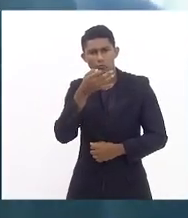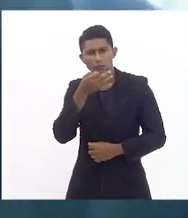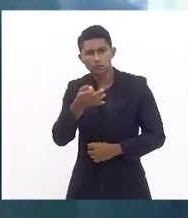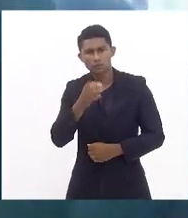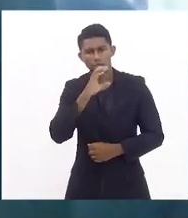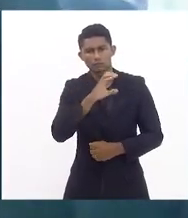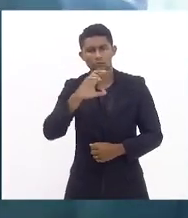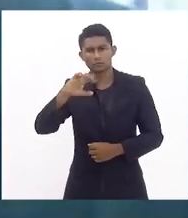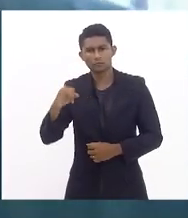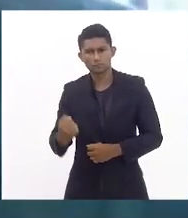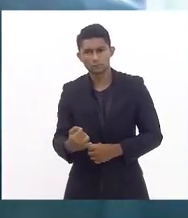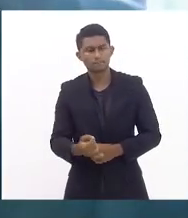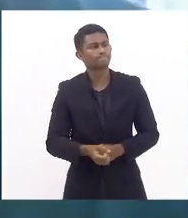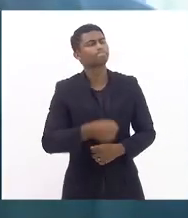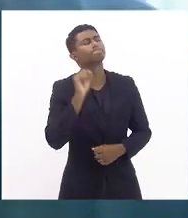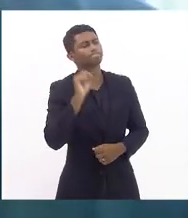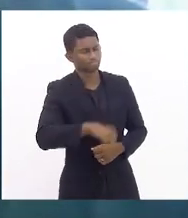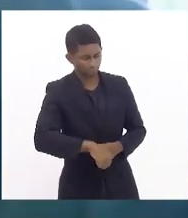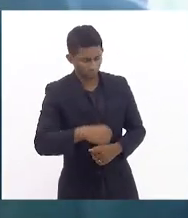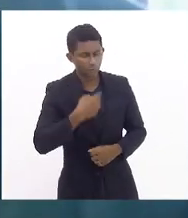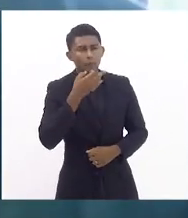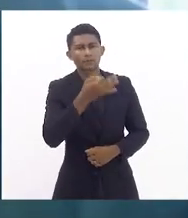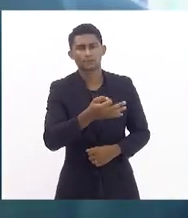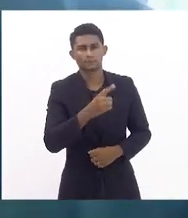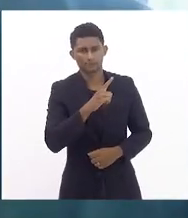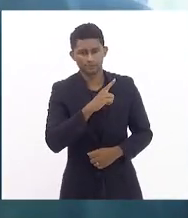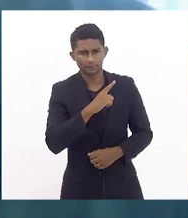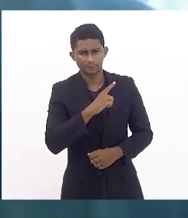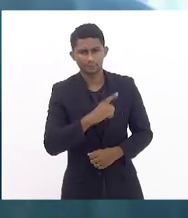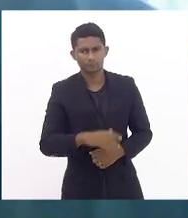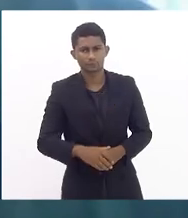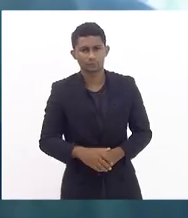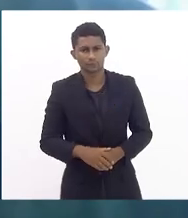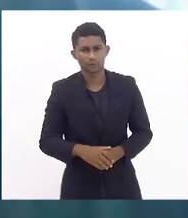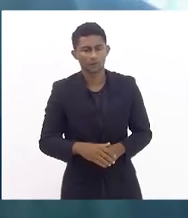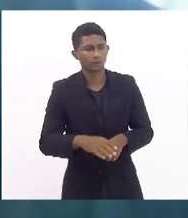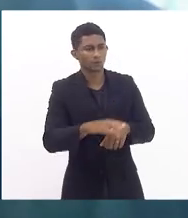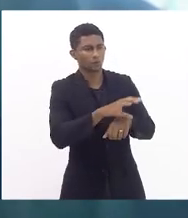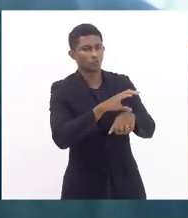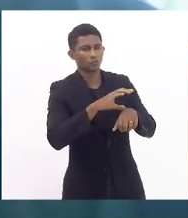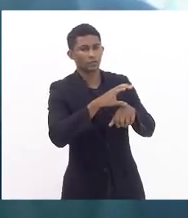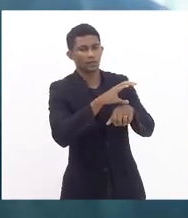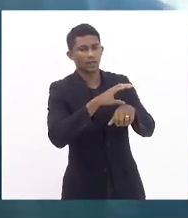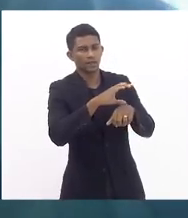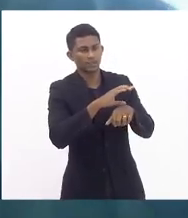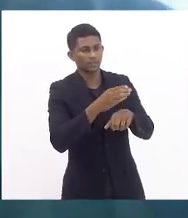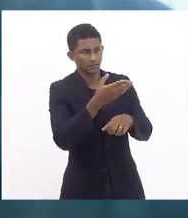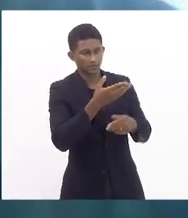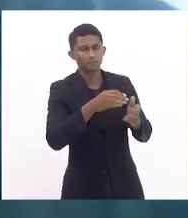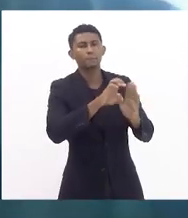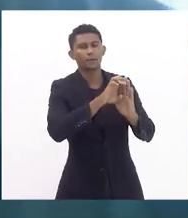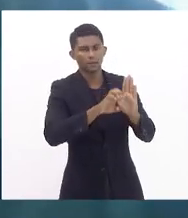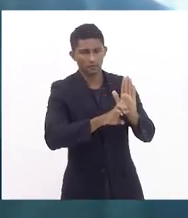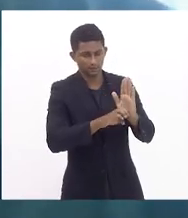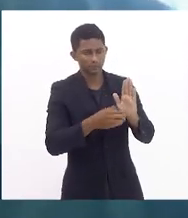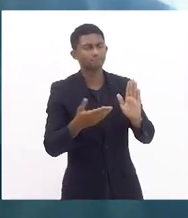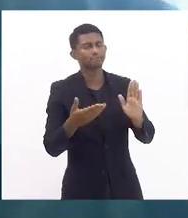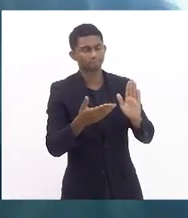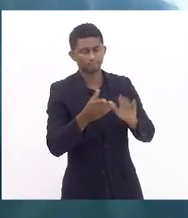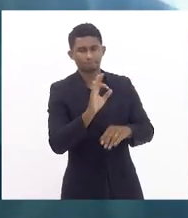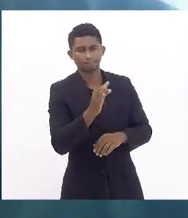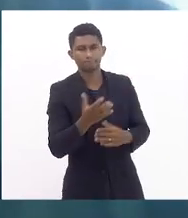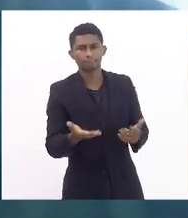sim. Eu tenho parecer. O parecer é pela constitucionalidade com emenda. E a